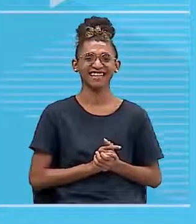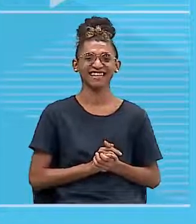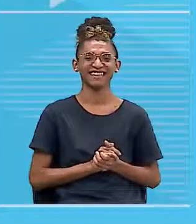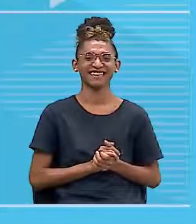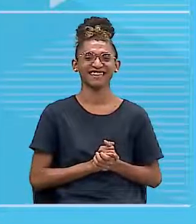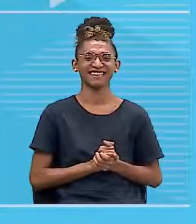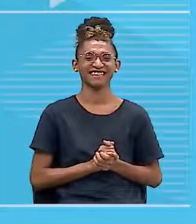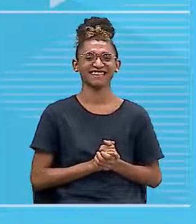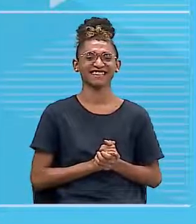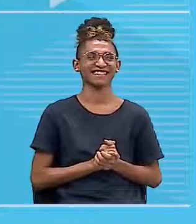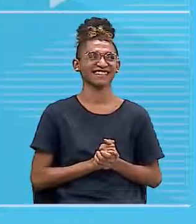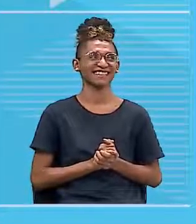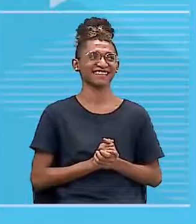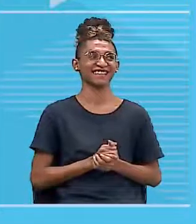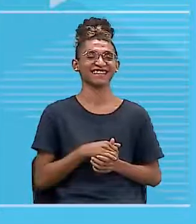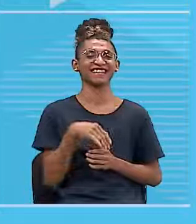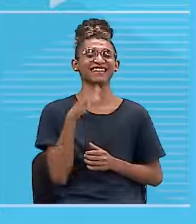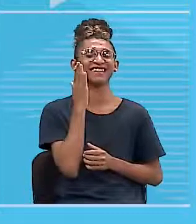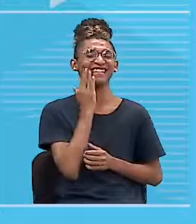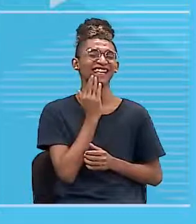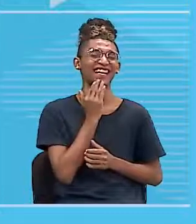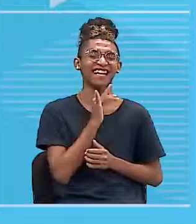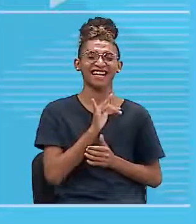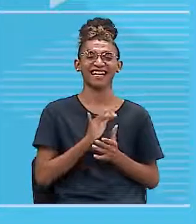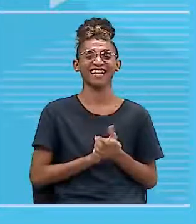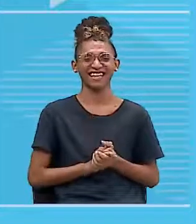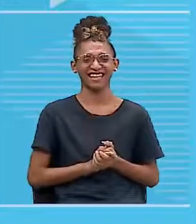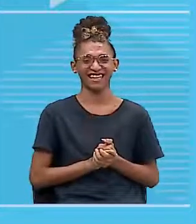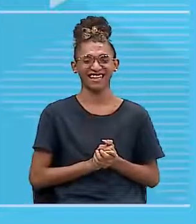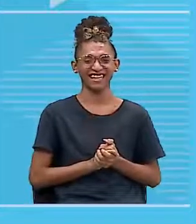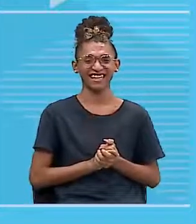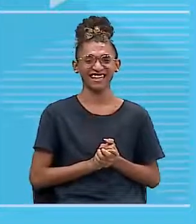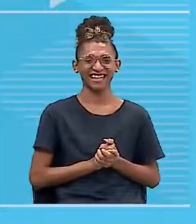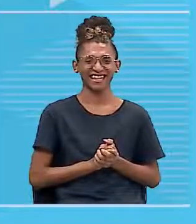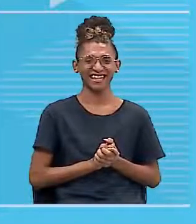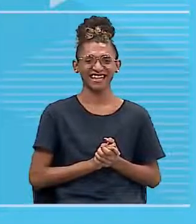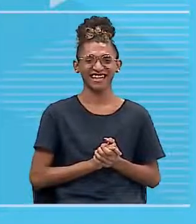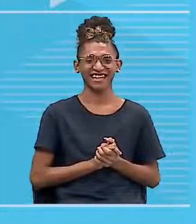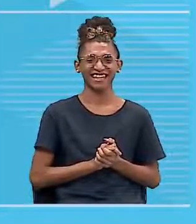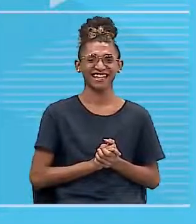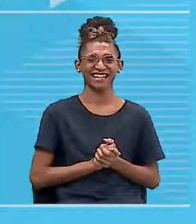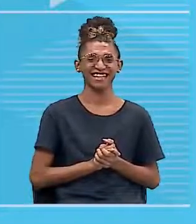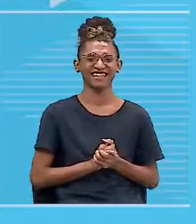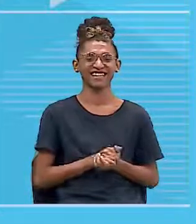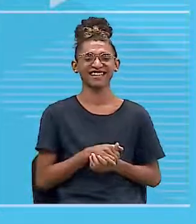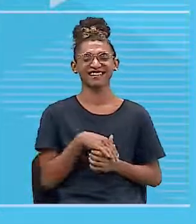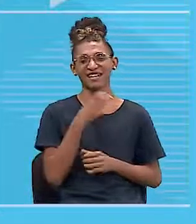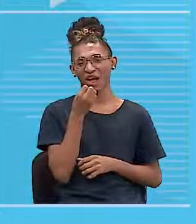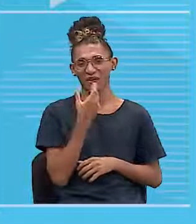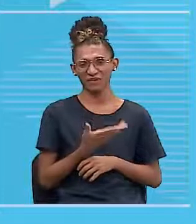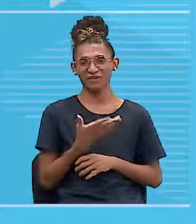vai só limpar assim Cola com aquela aquela o bagaço é bom demais